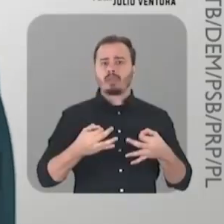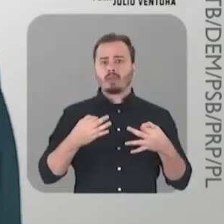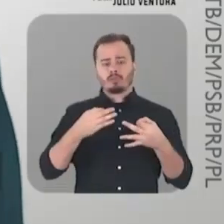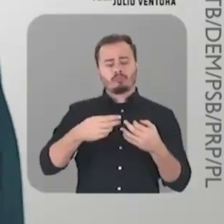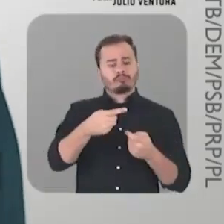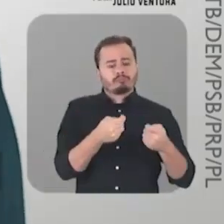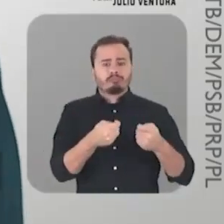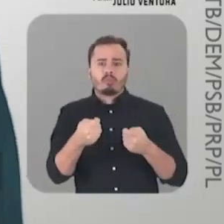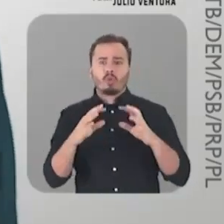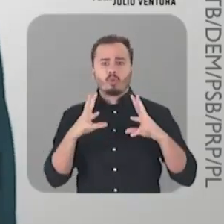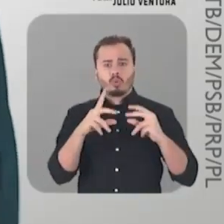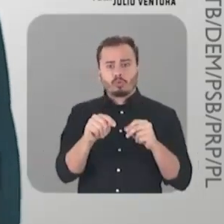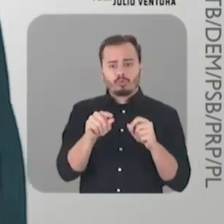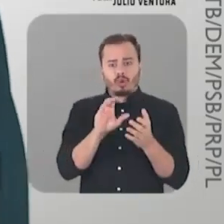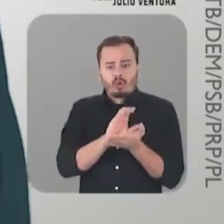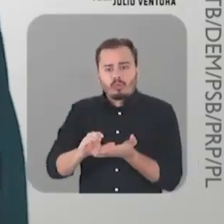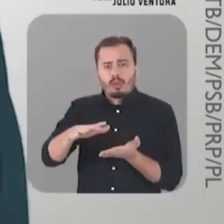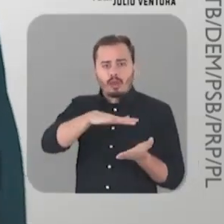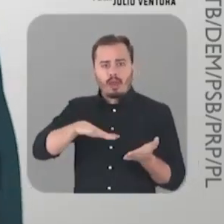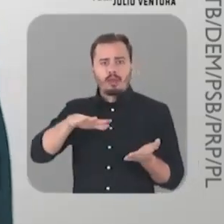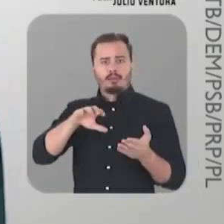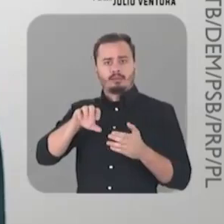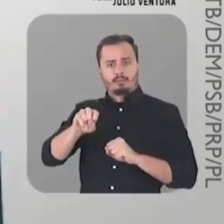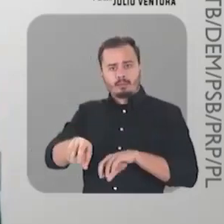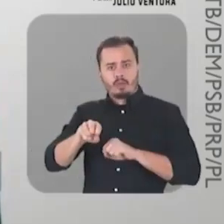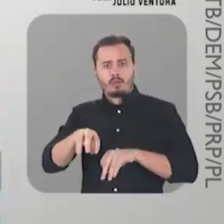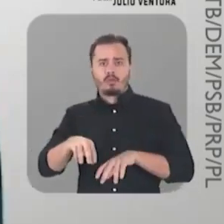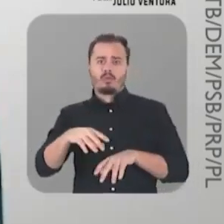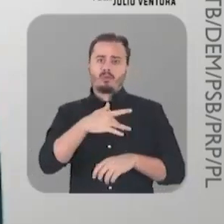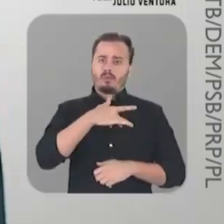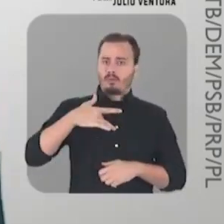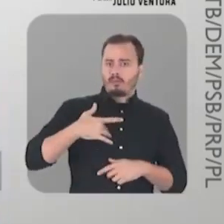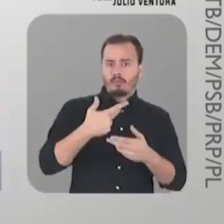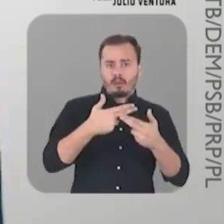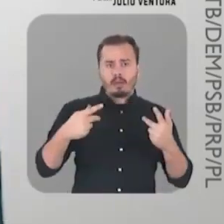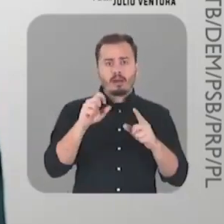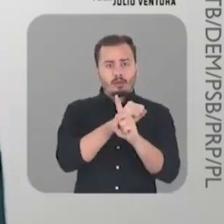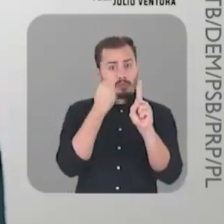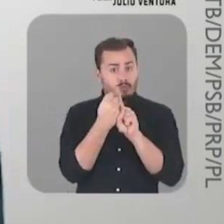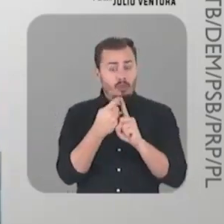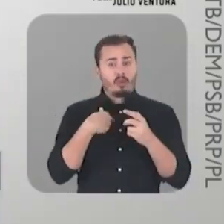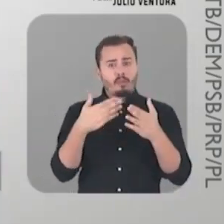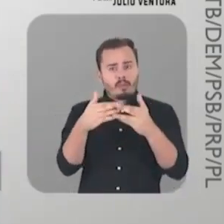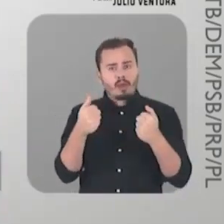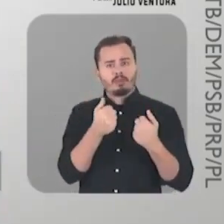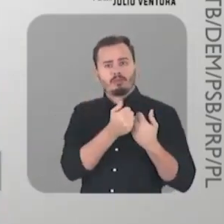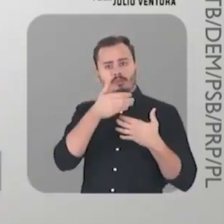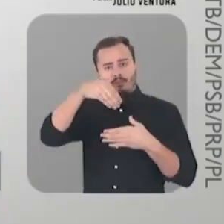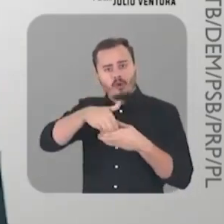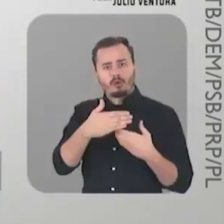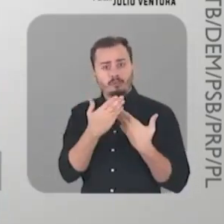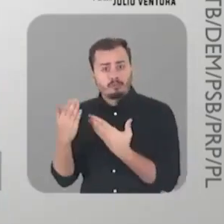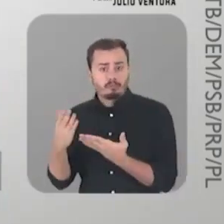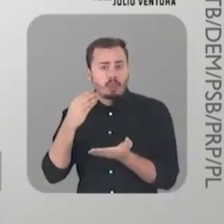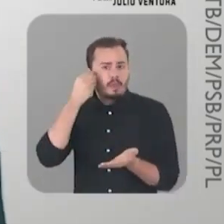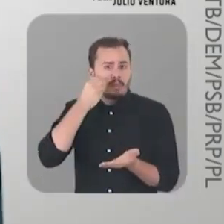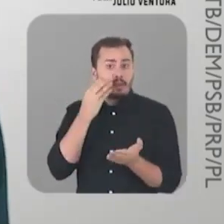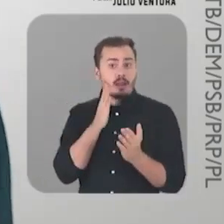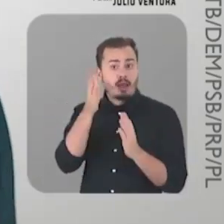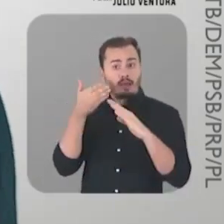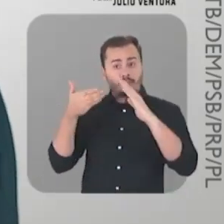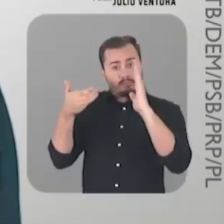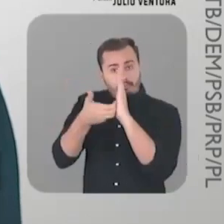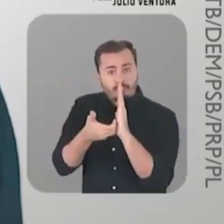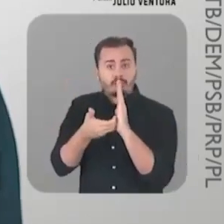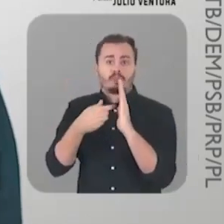no equilíbrio das contas públicas, com os maiores investimentos em saúde, educação e bem-estar social. Peço seu voto para